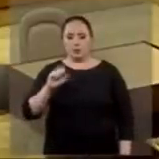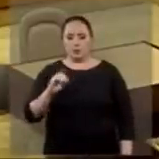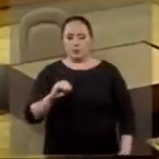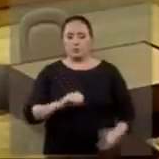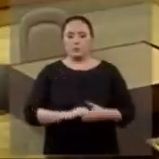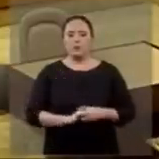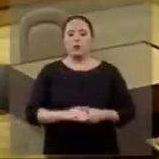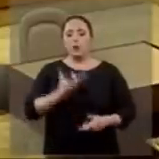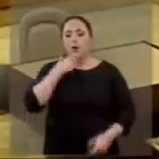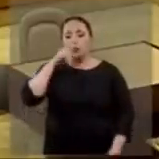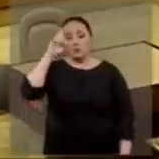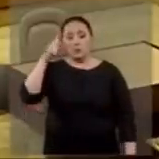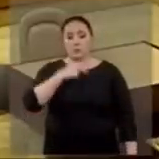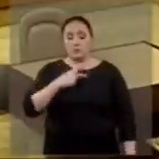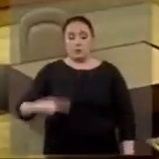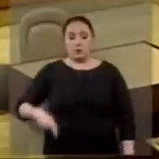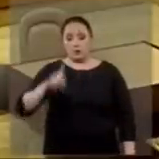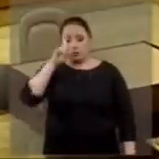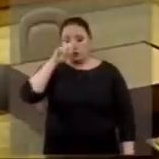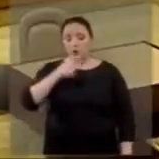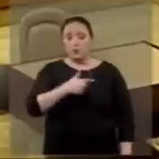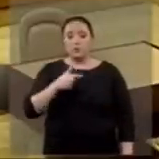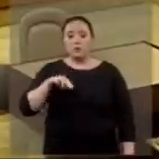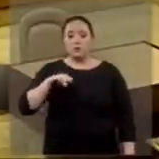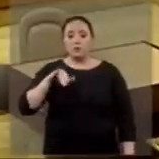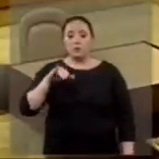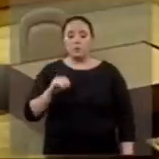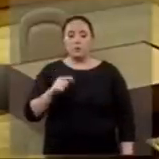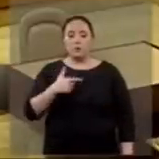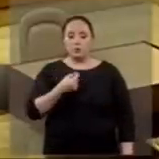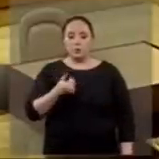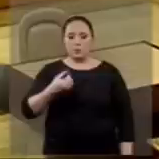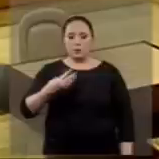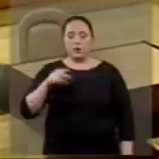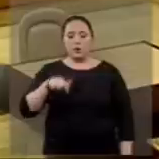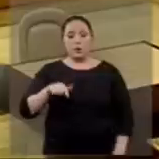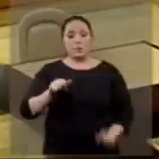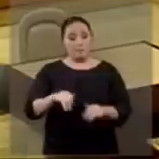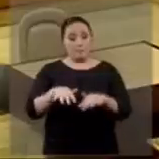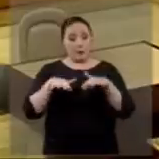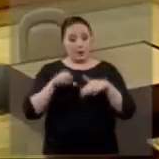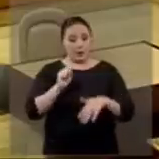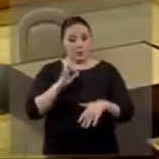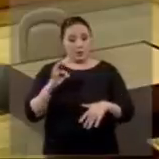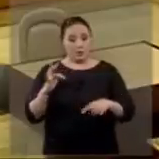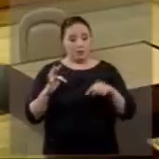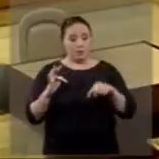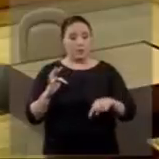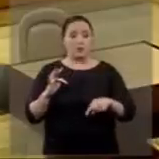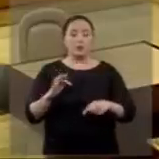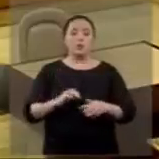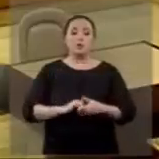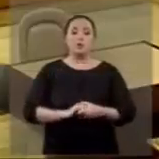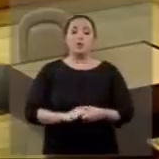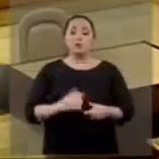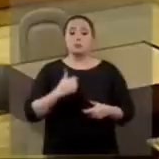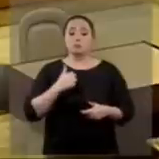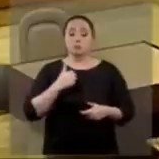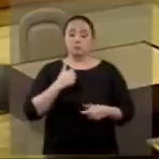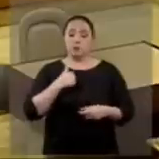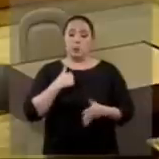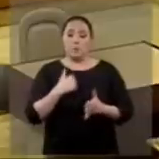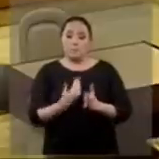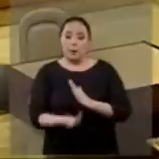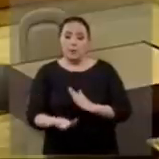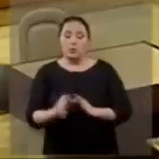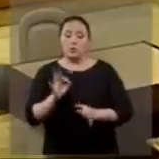em 22 de maio de 2013, neste egrégio plenário, fiquei vencido